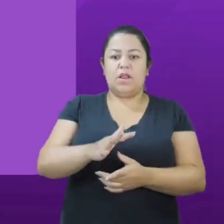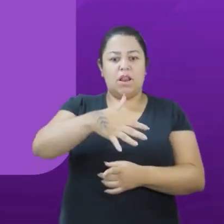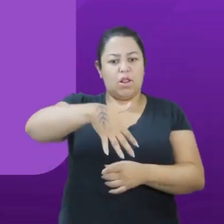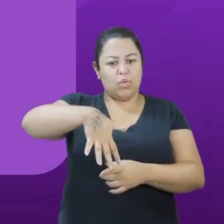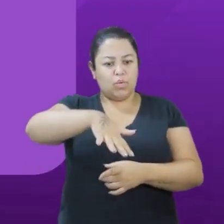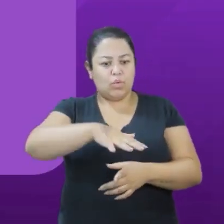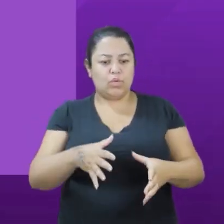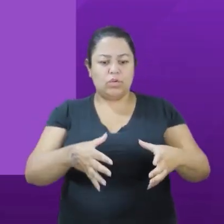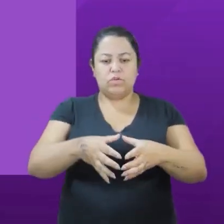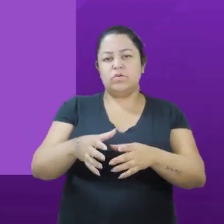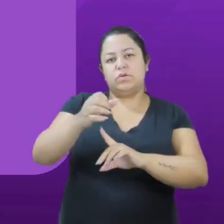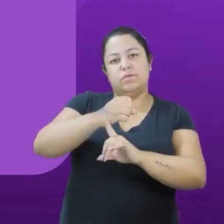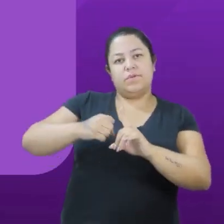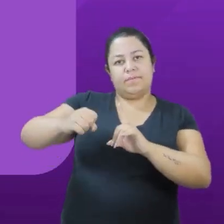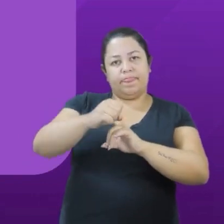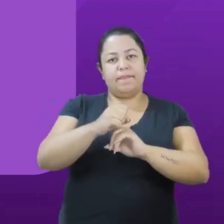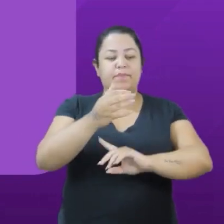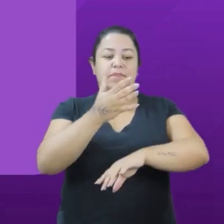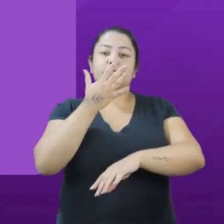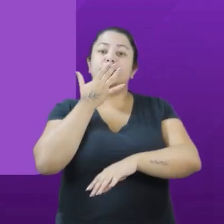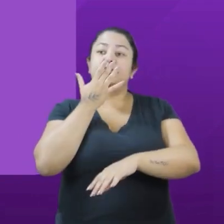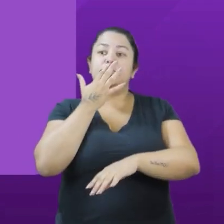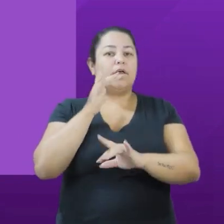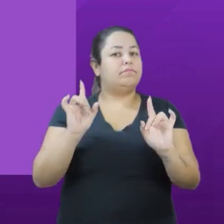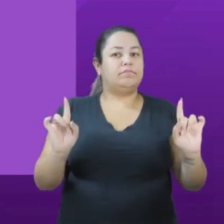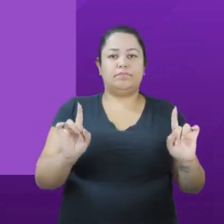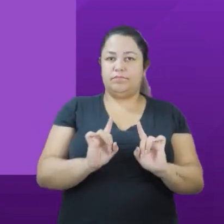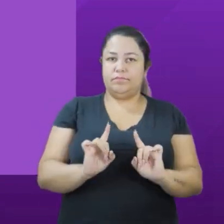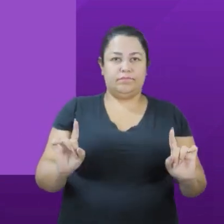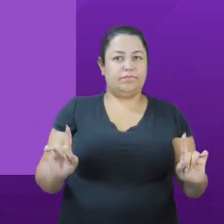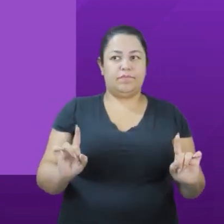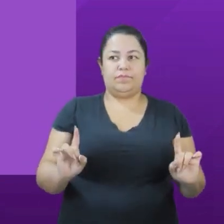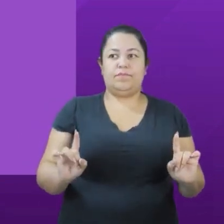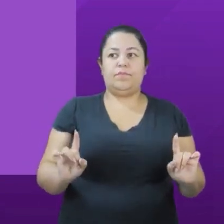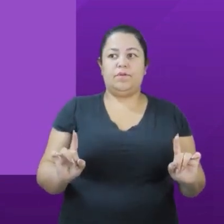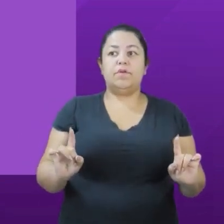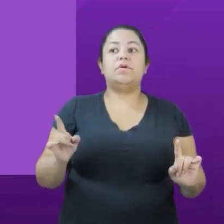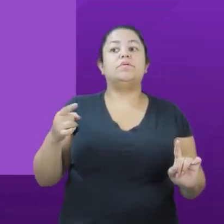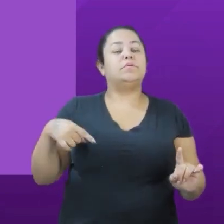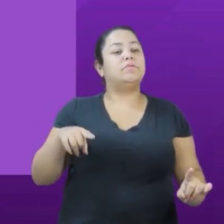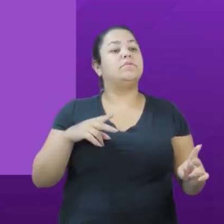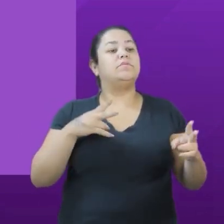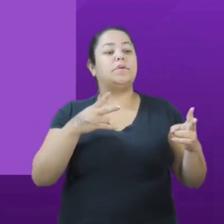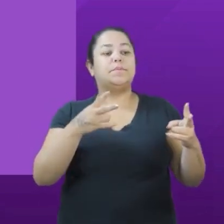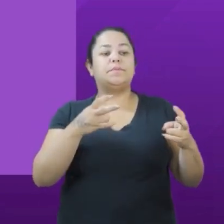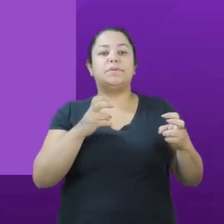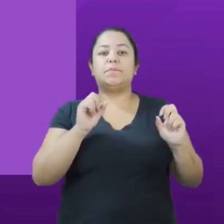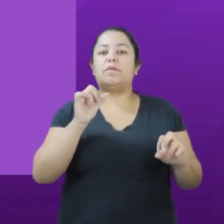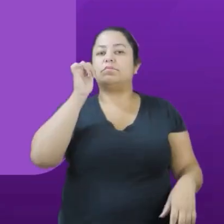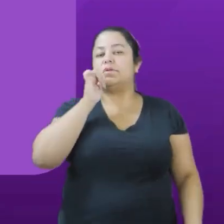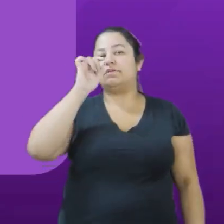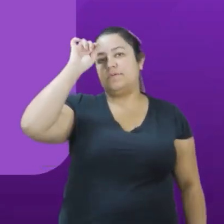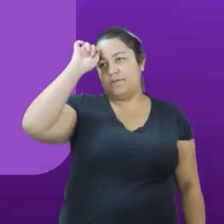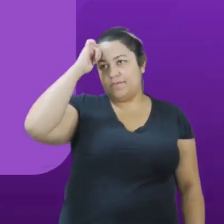classes sociais? A questão de cor? Não. Nesse quesito, a gente também vai perceber que as mulheres